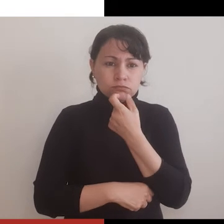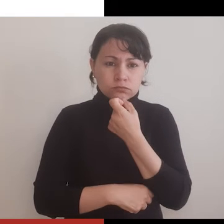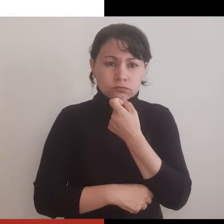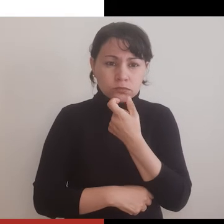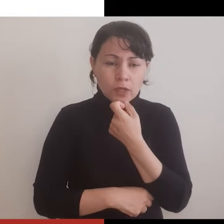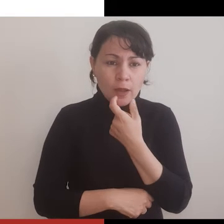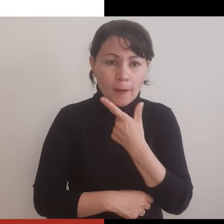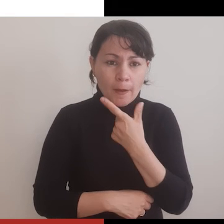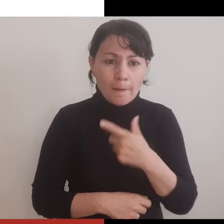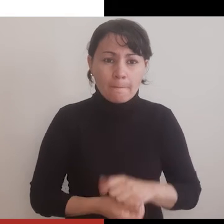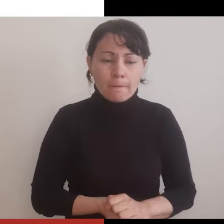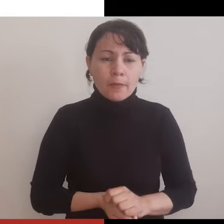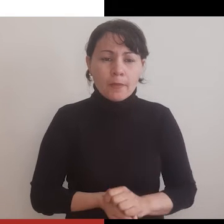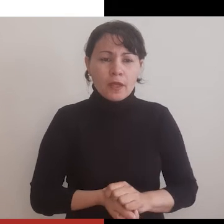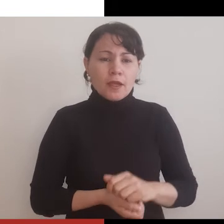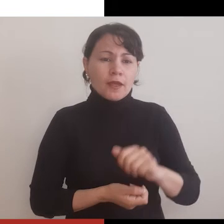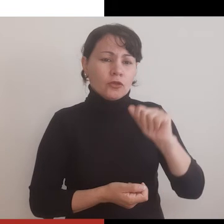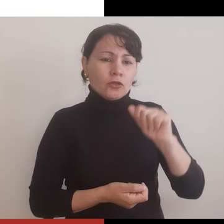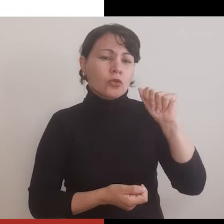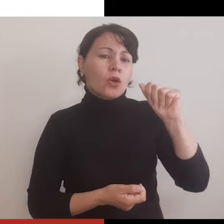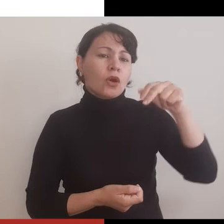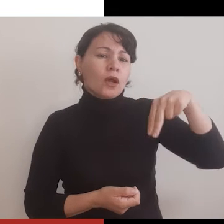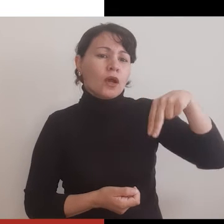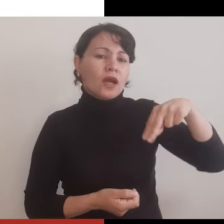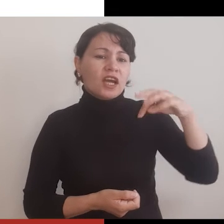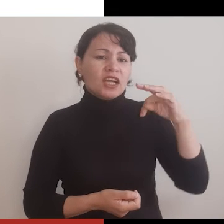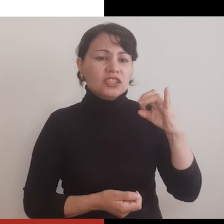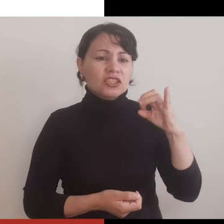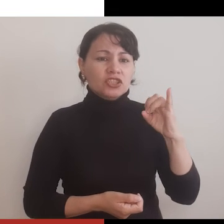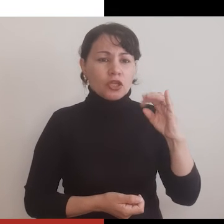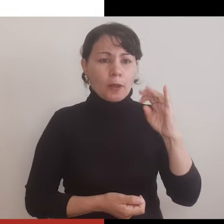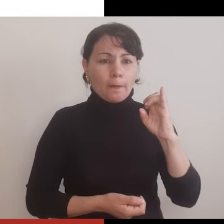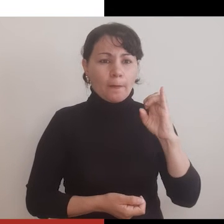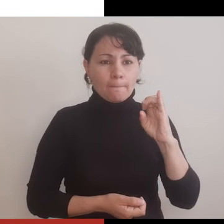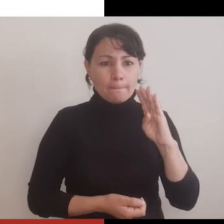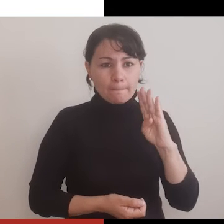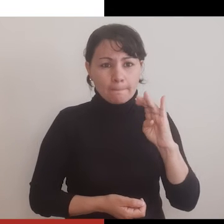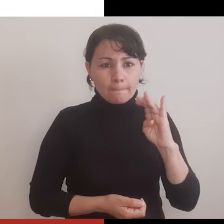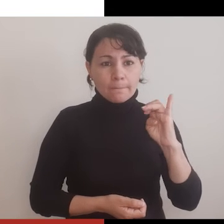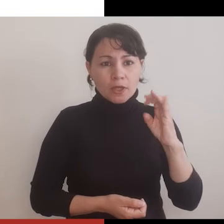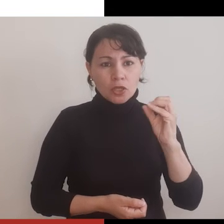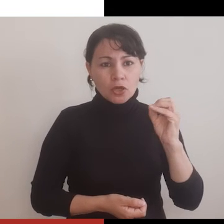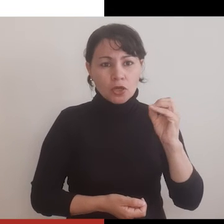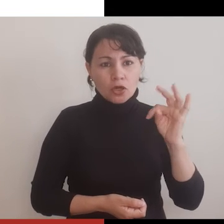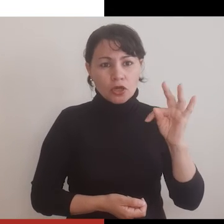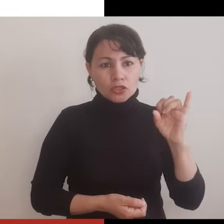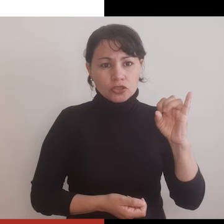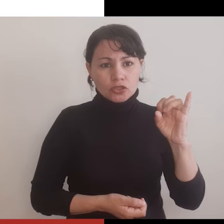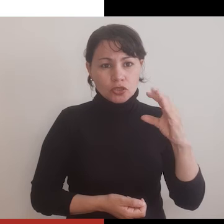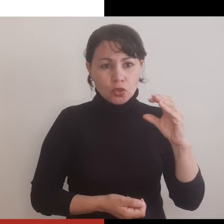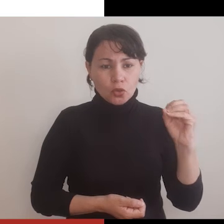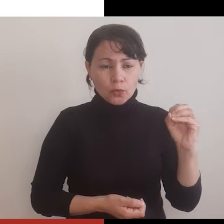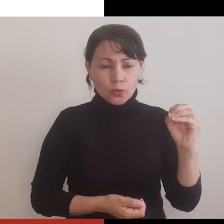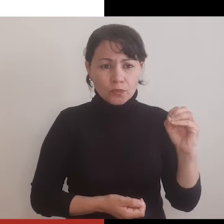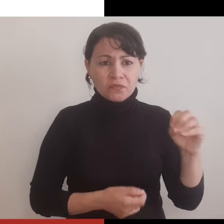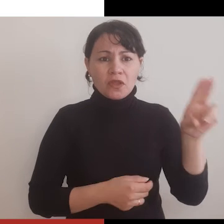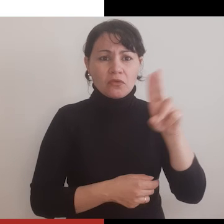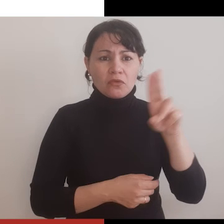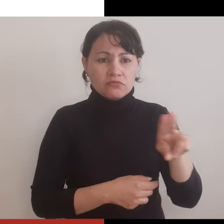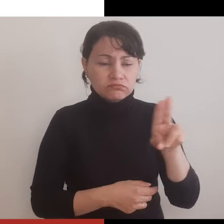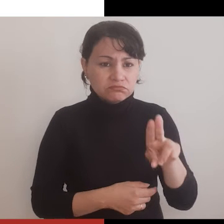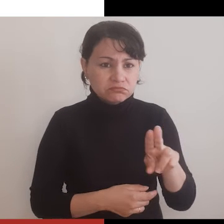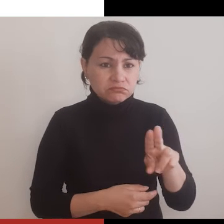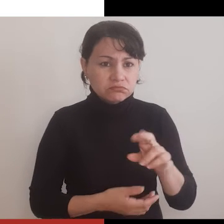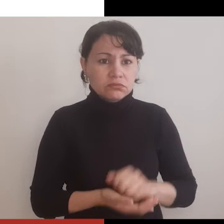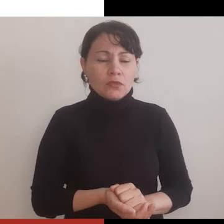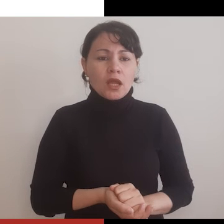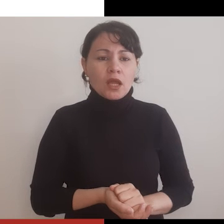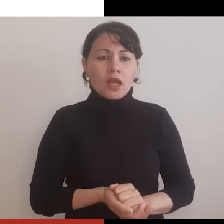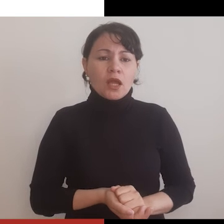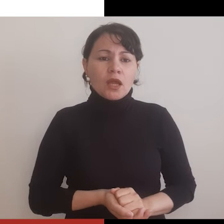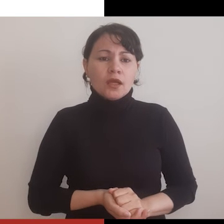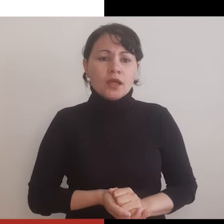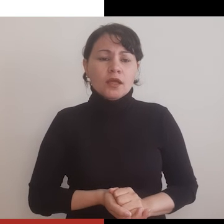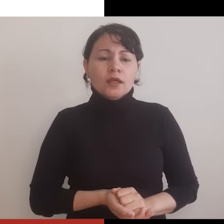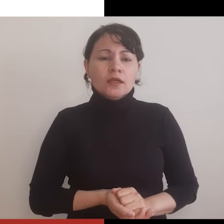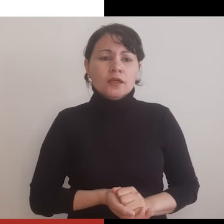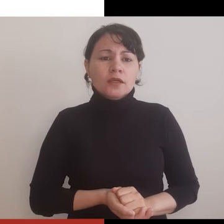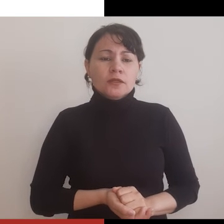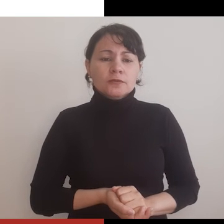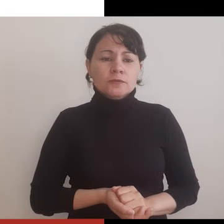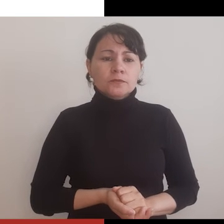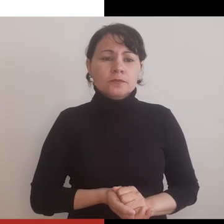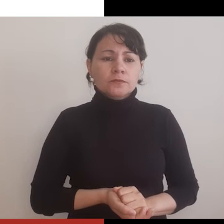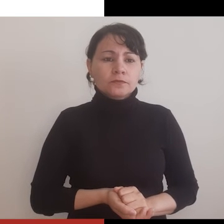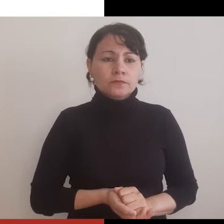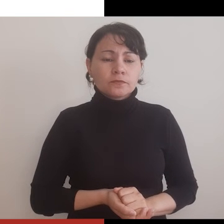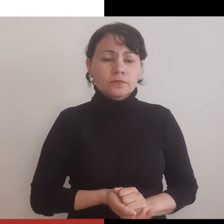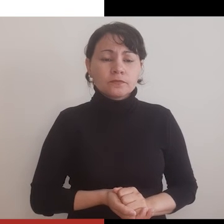como, por exemplo, antibióticos, para administração da NPT, né, que é a nutrição parenteral